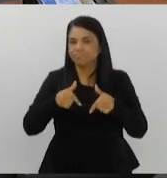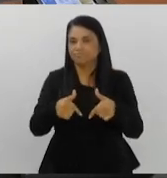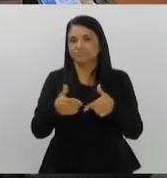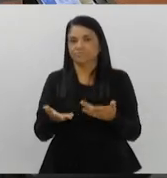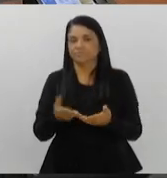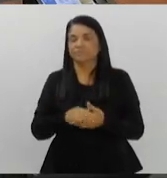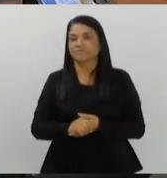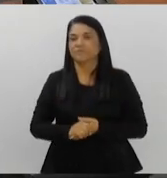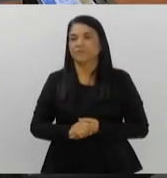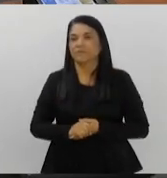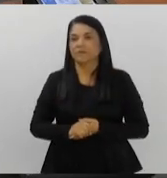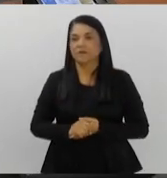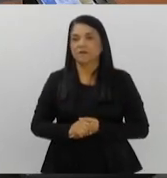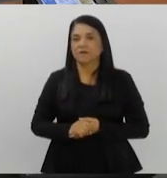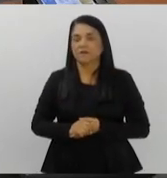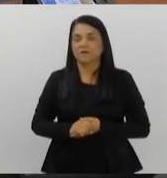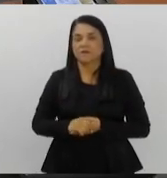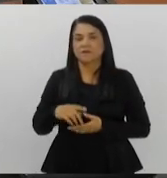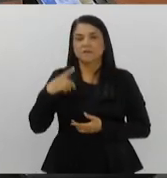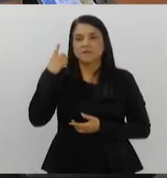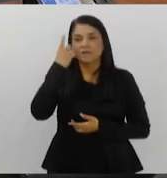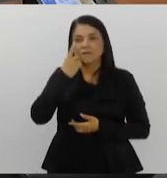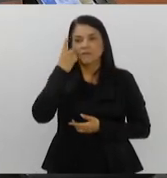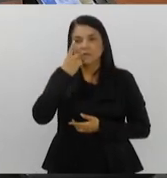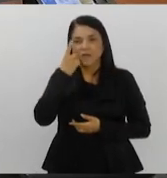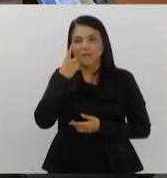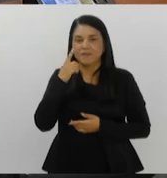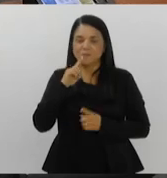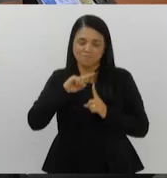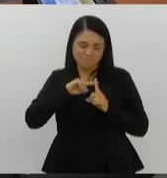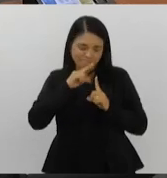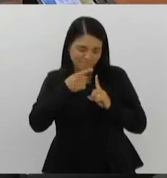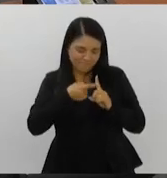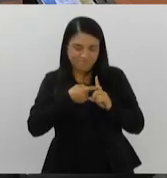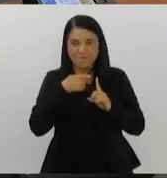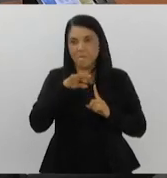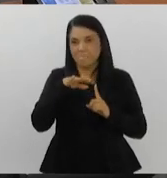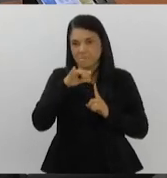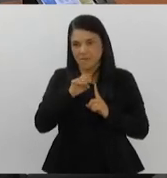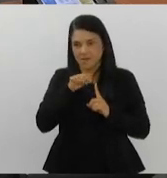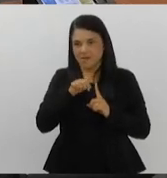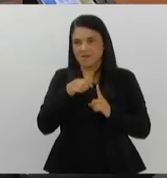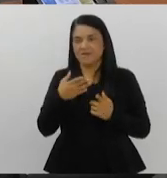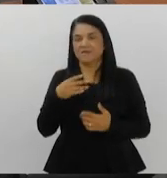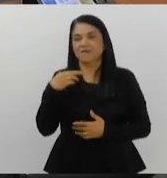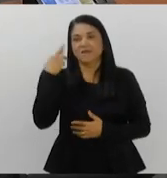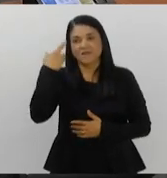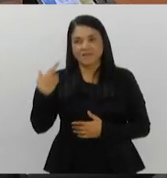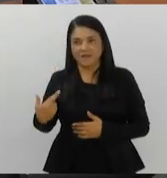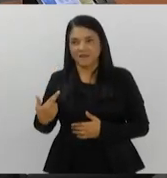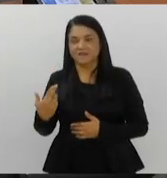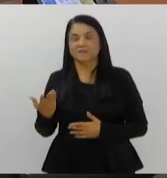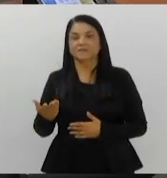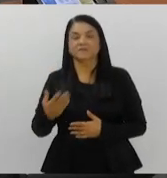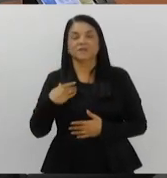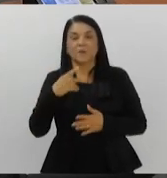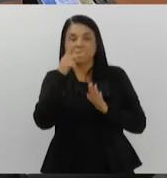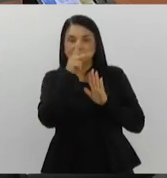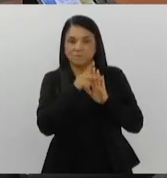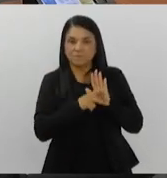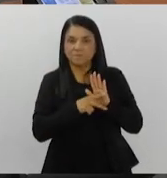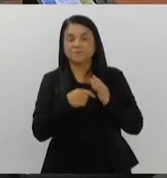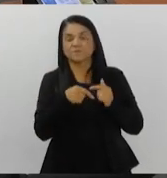Para declarar, presidente. Deputada mamãezinha... Nata Souza. Senhora presidenta, não, só